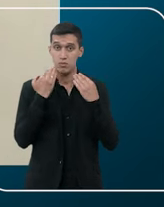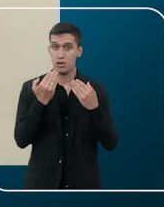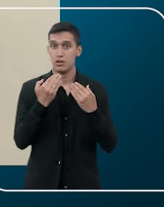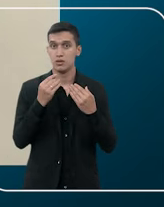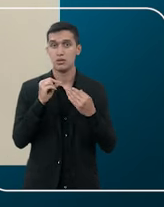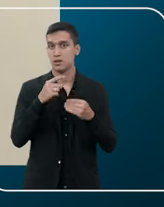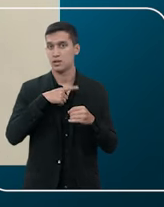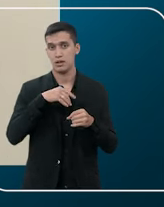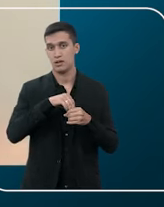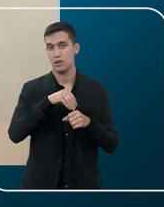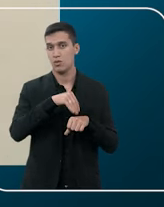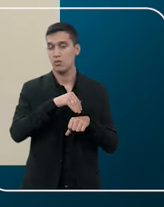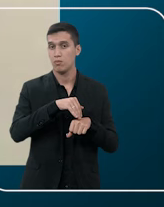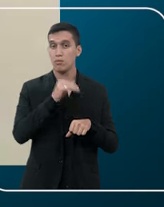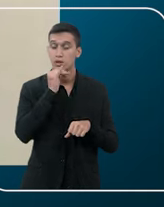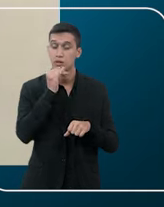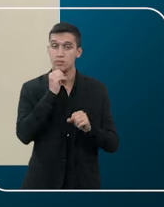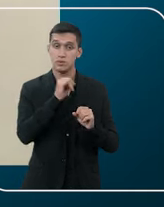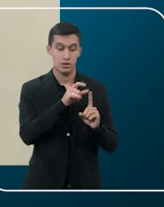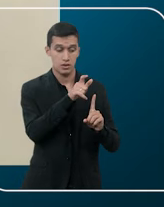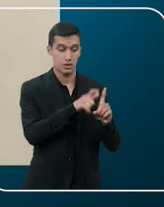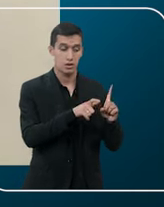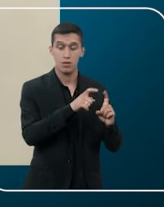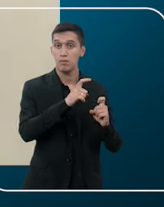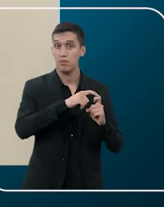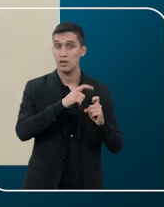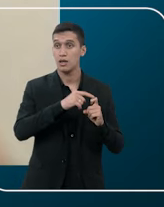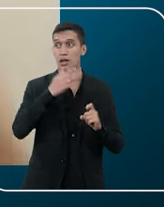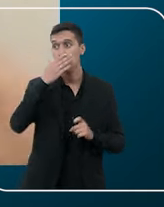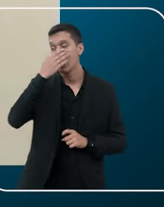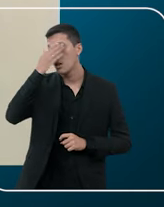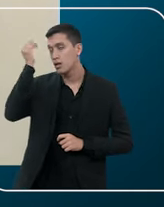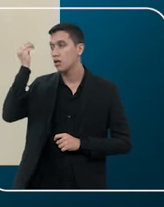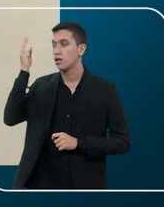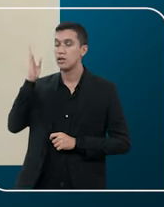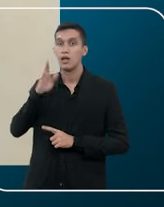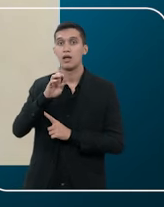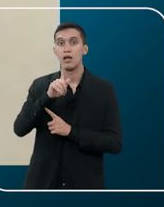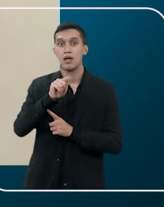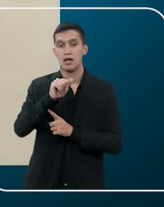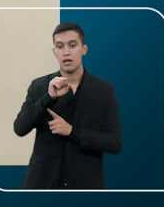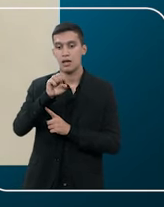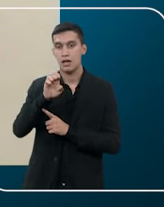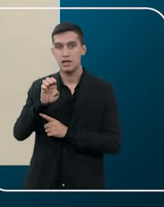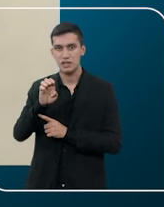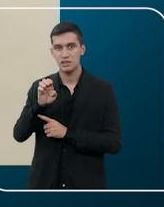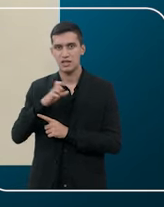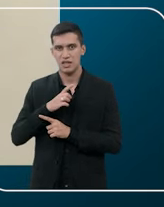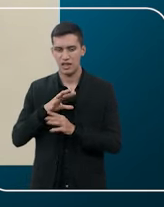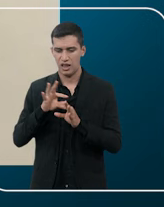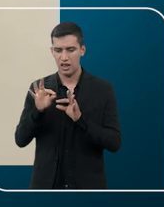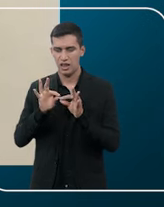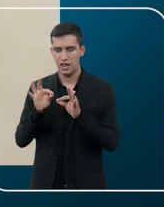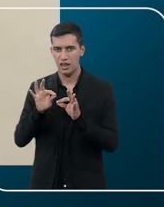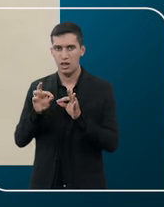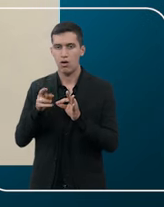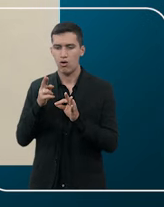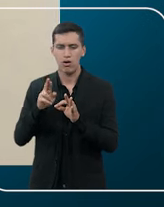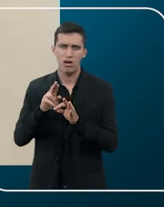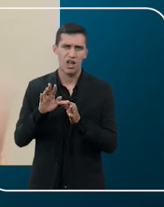Por exemplo, se o médico esquece uma gaze ou um instrumento cirúrgico dentro do corpo do